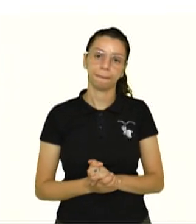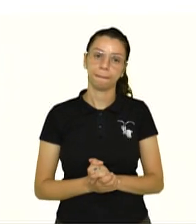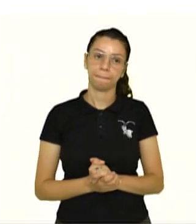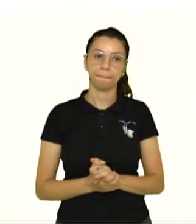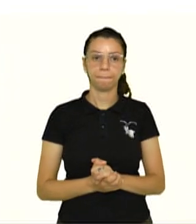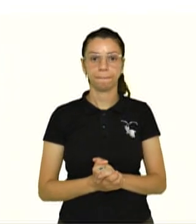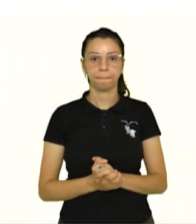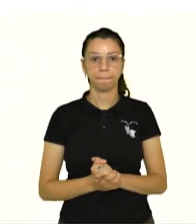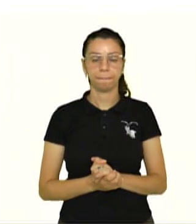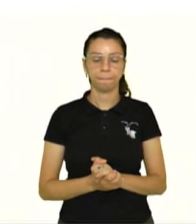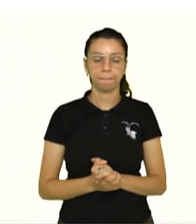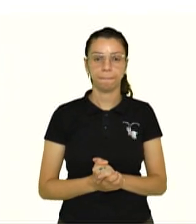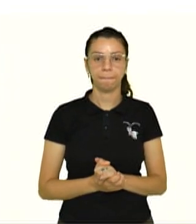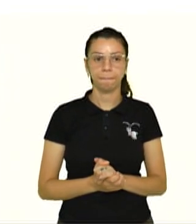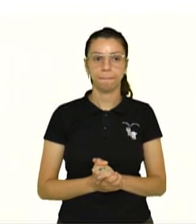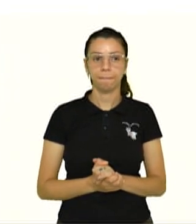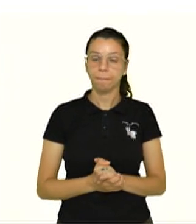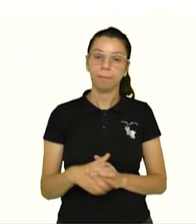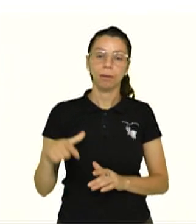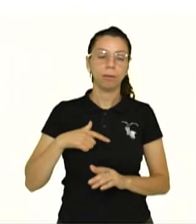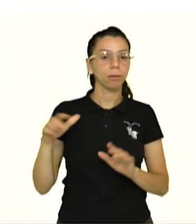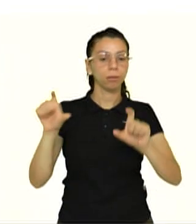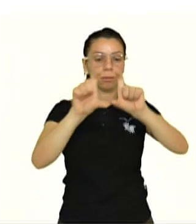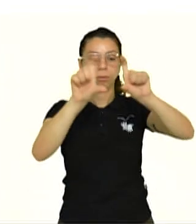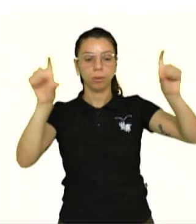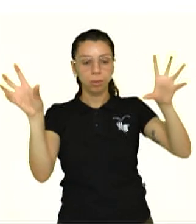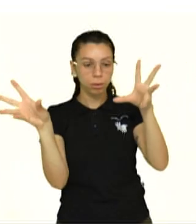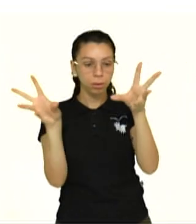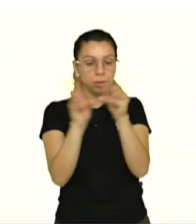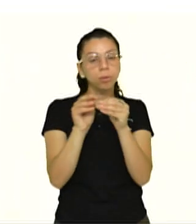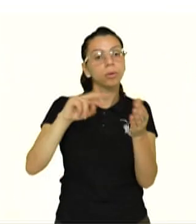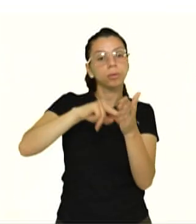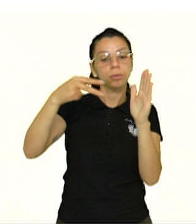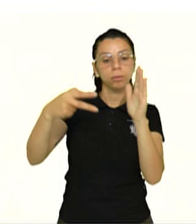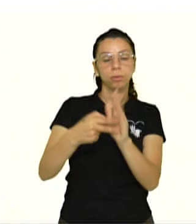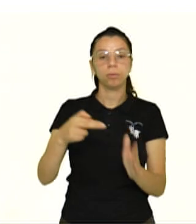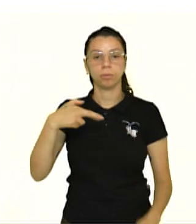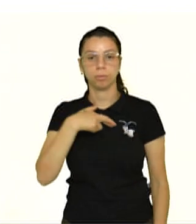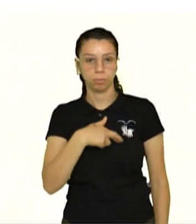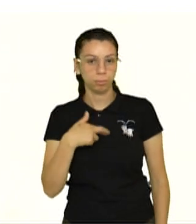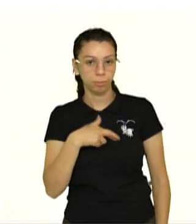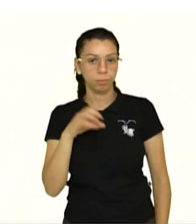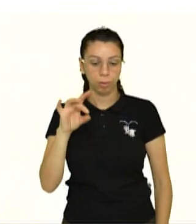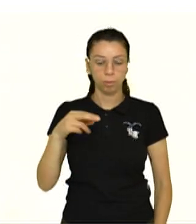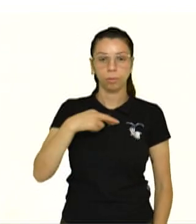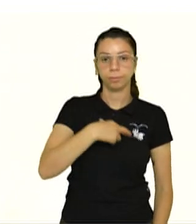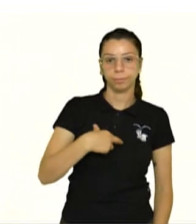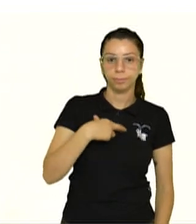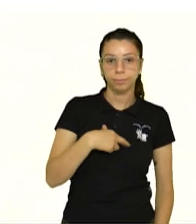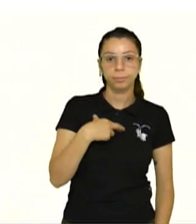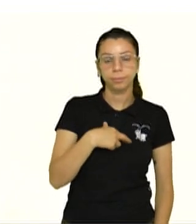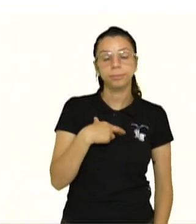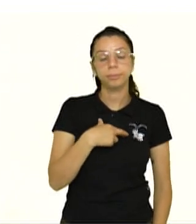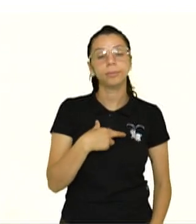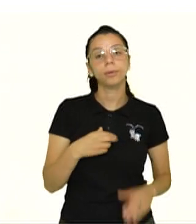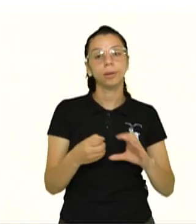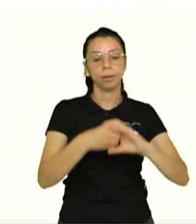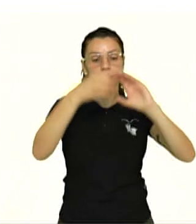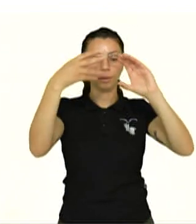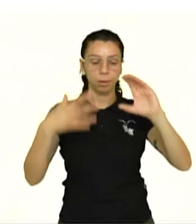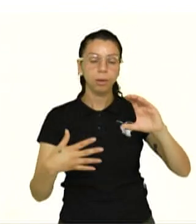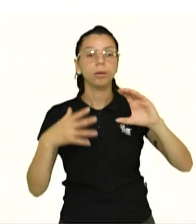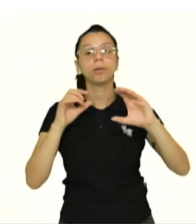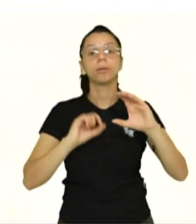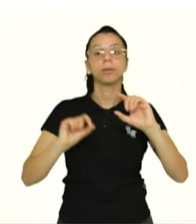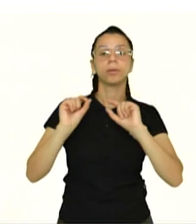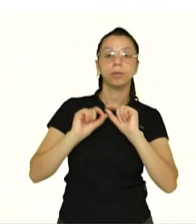Aqui tem um trecho ali que resume bem o que teria sido o romantismo. Só com o romantismo se estruturou um movimento que